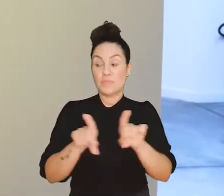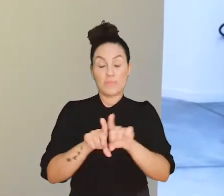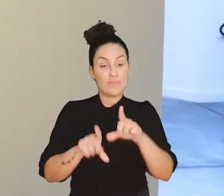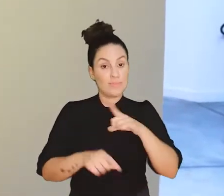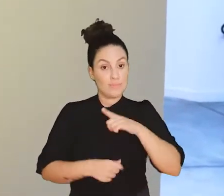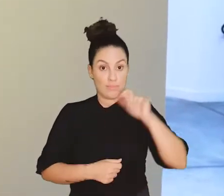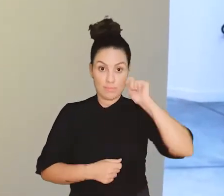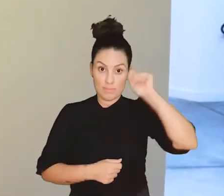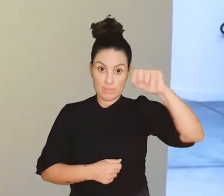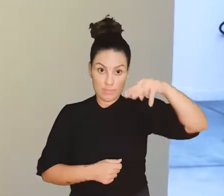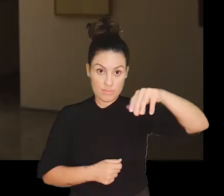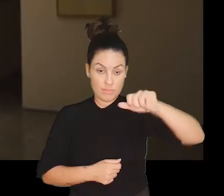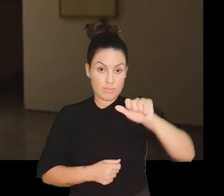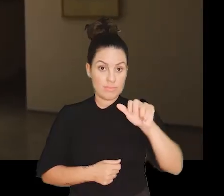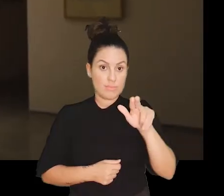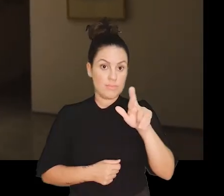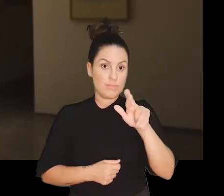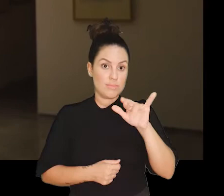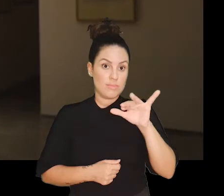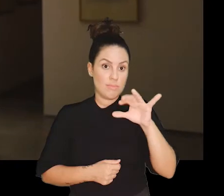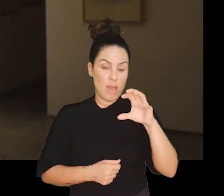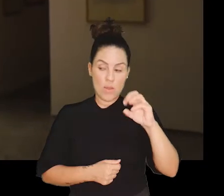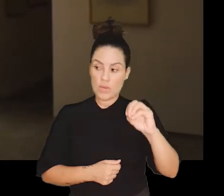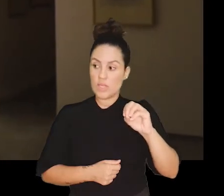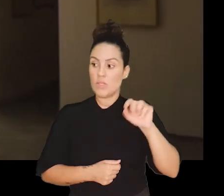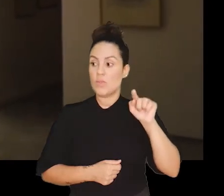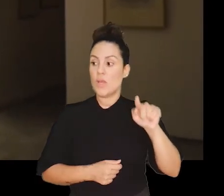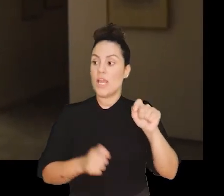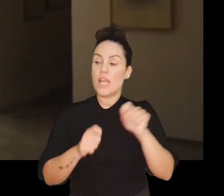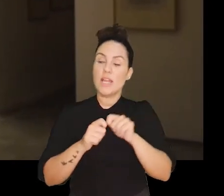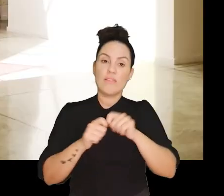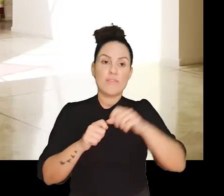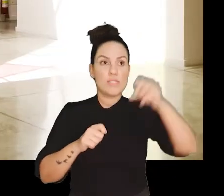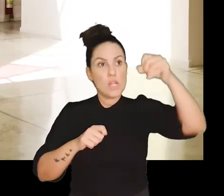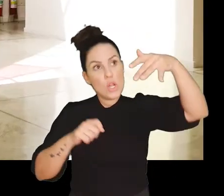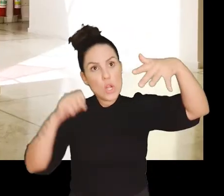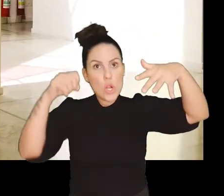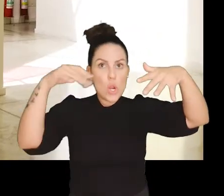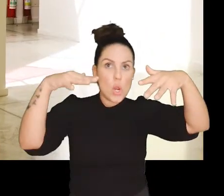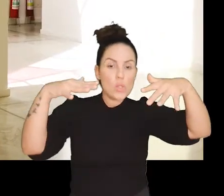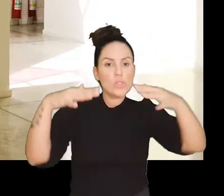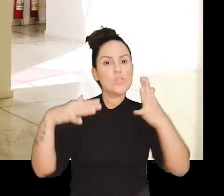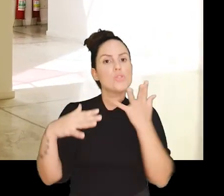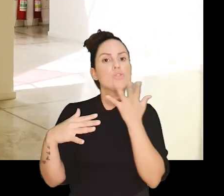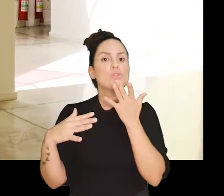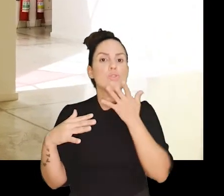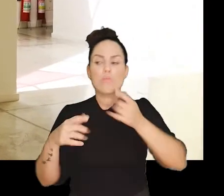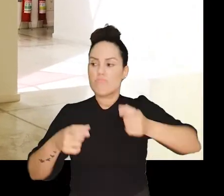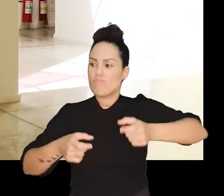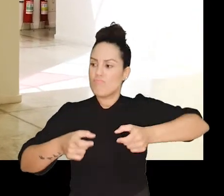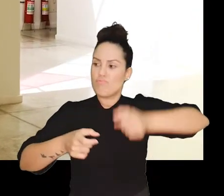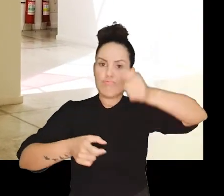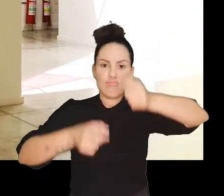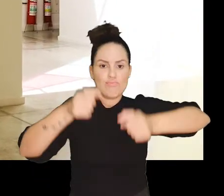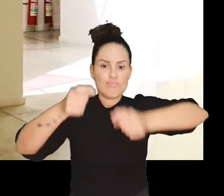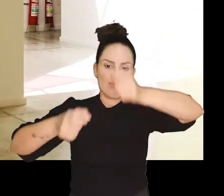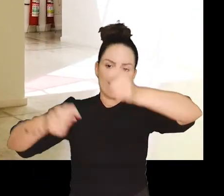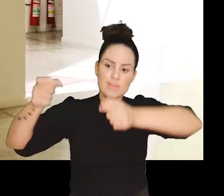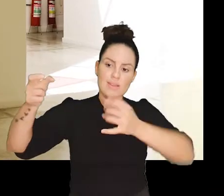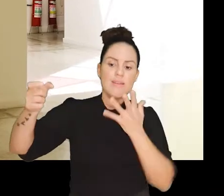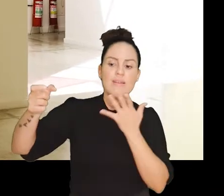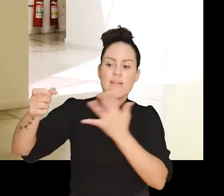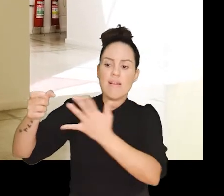geométricas circulares. No trabalho de Maurício Salgueiro, as lâmpadas coloridas também se convertem em marcas,